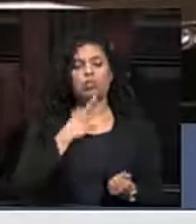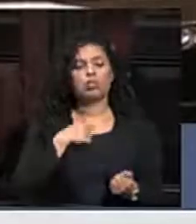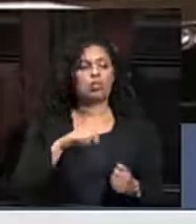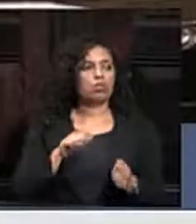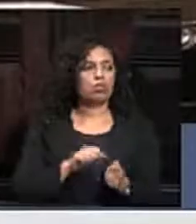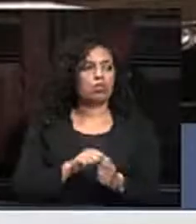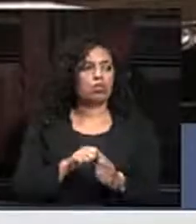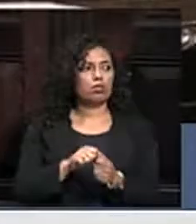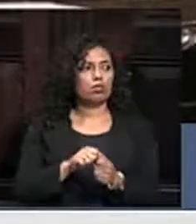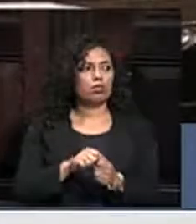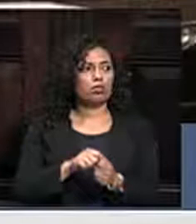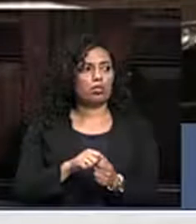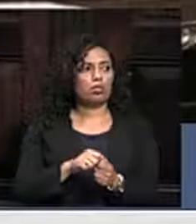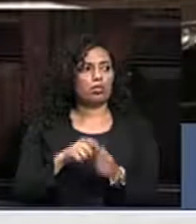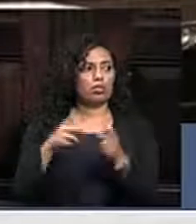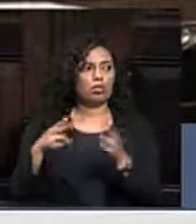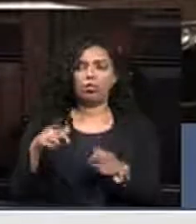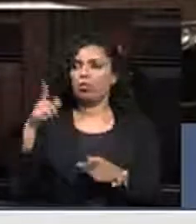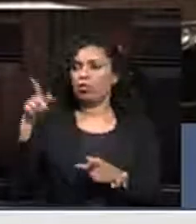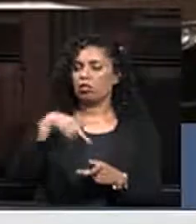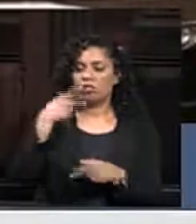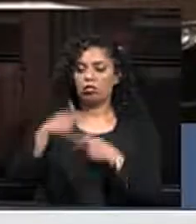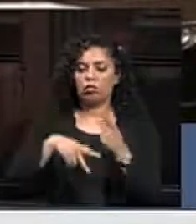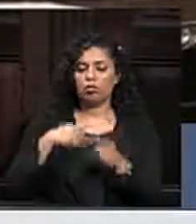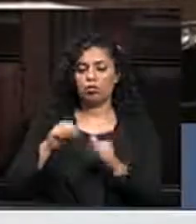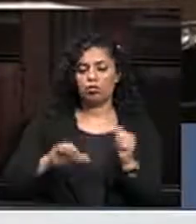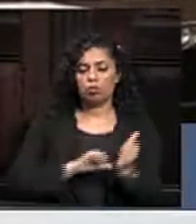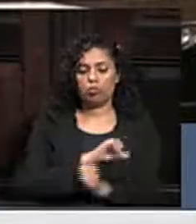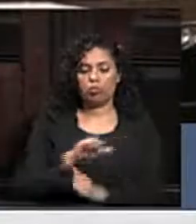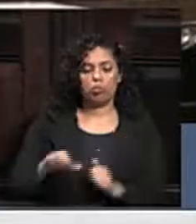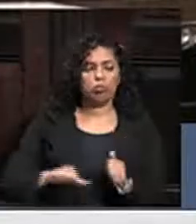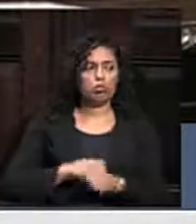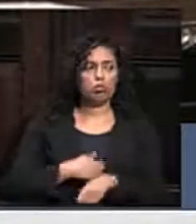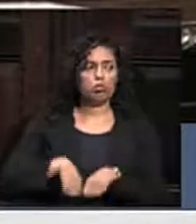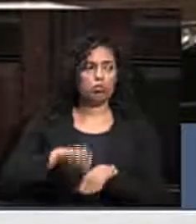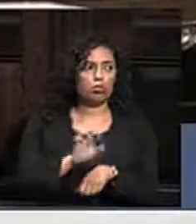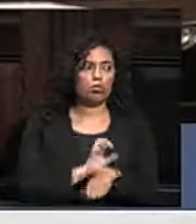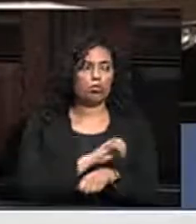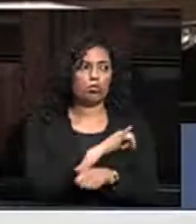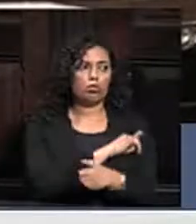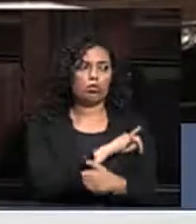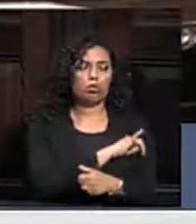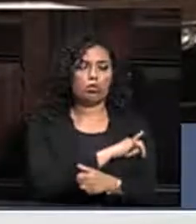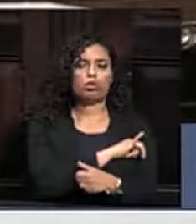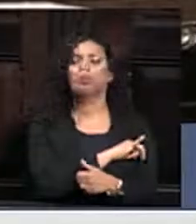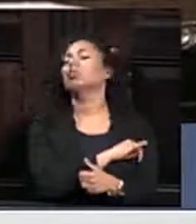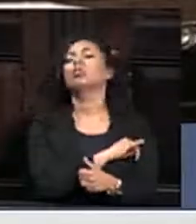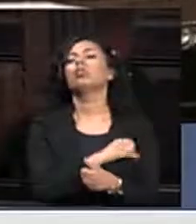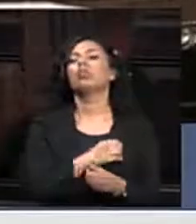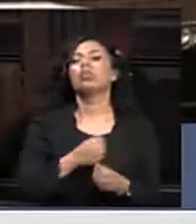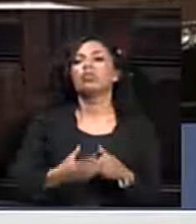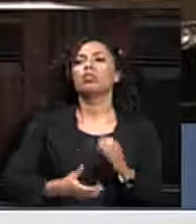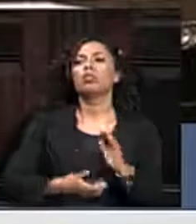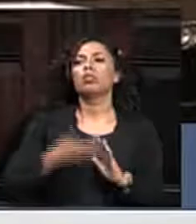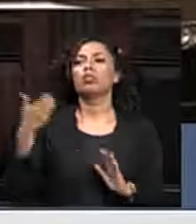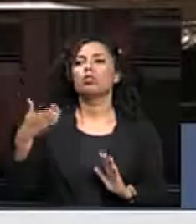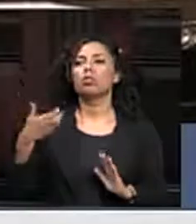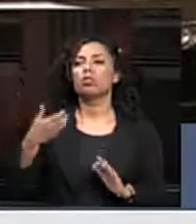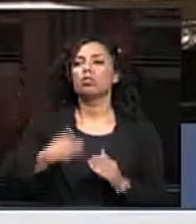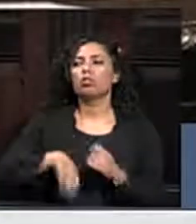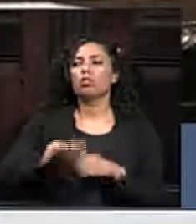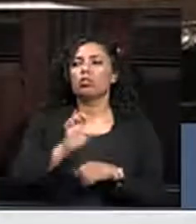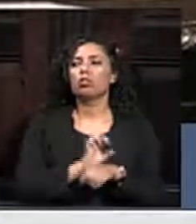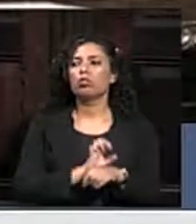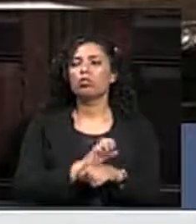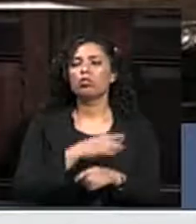como ele bem disse, né, de transformar o Estado do Rio de Janeiro no Estado produtivo e de tirar o Rio